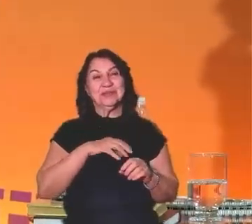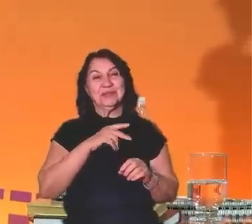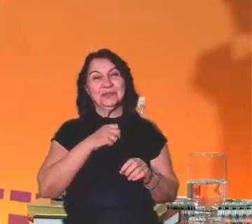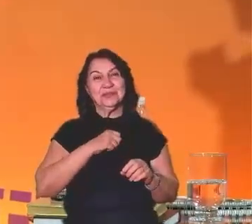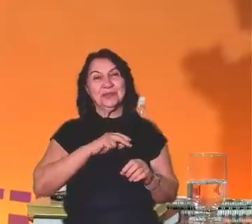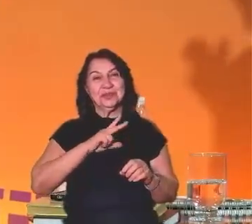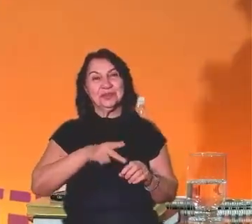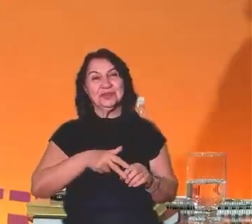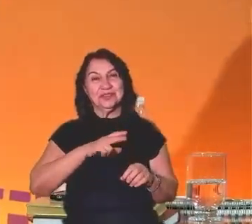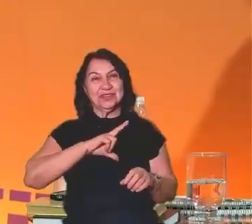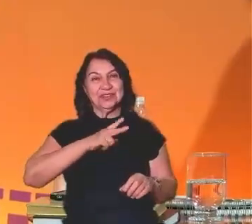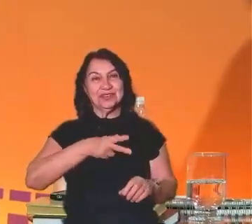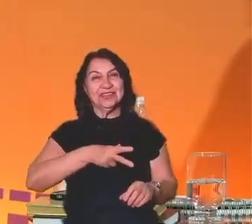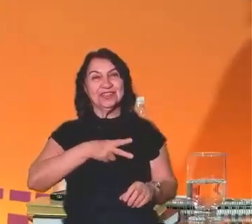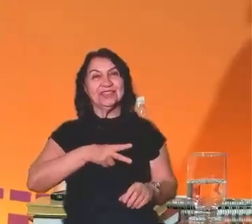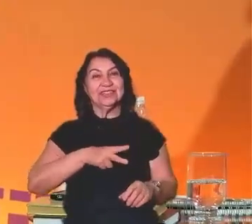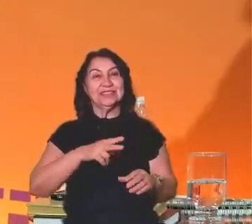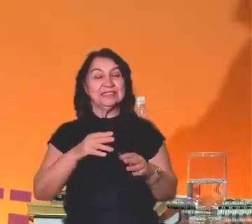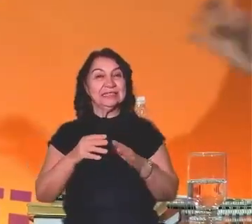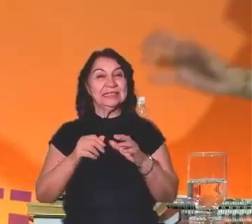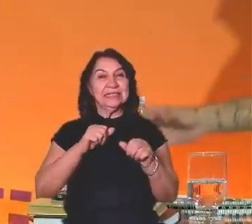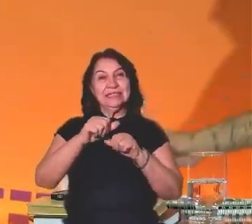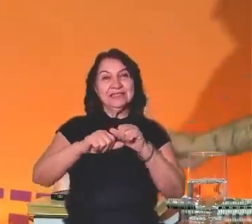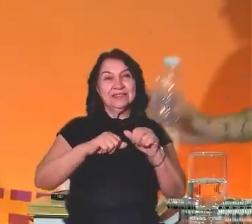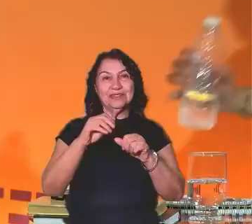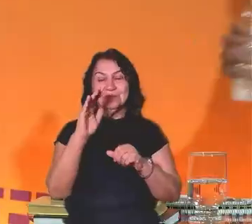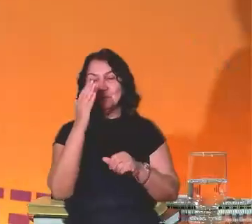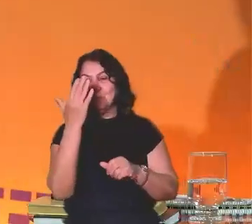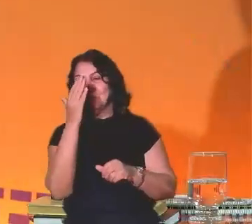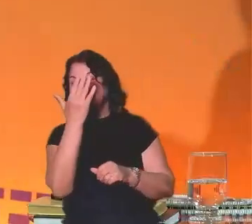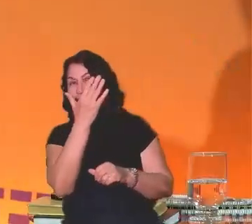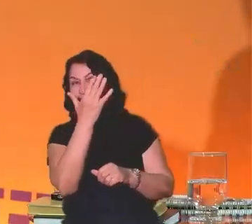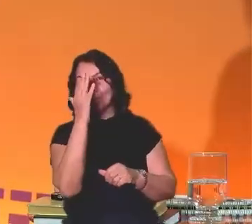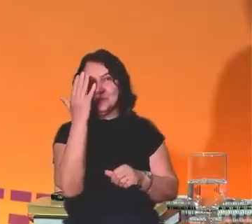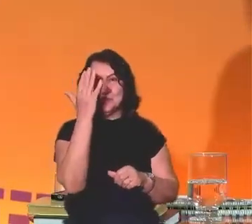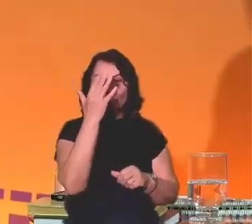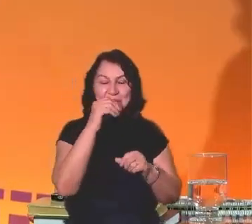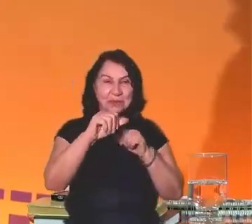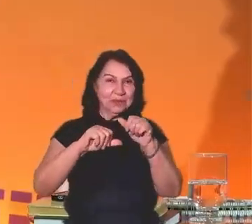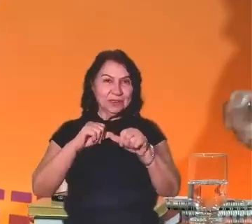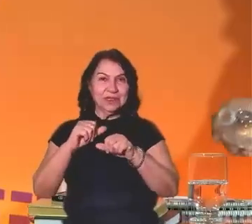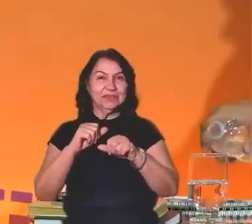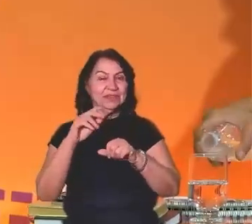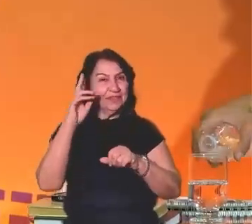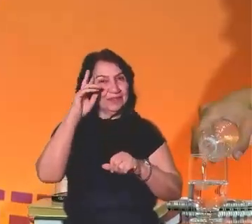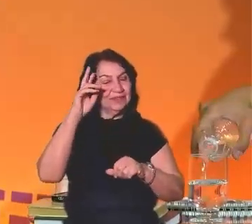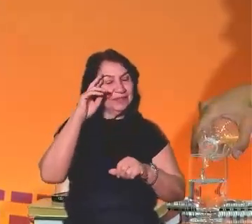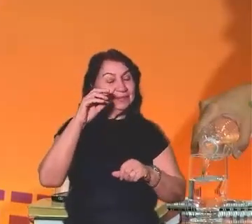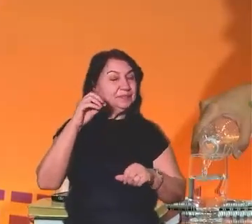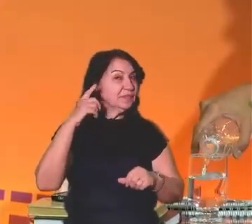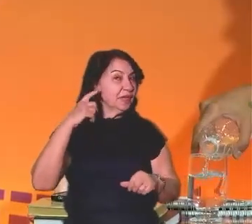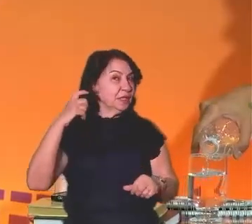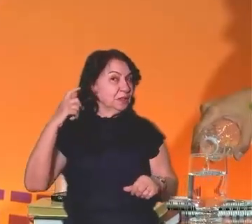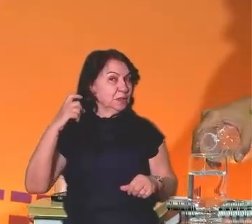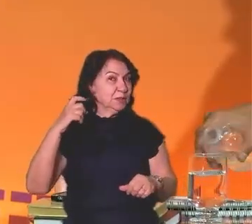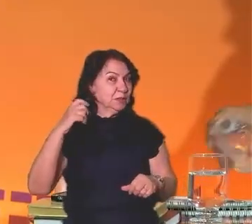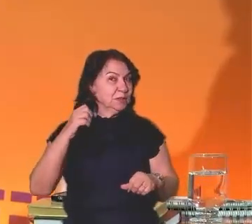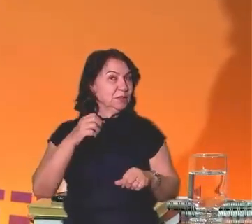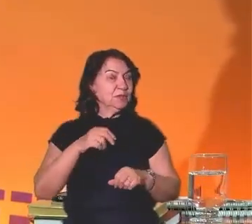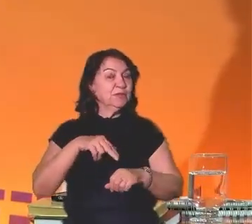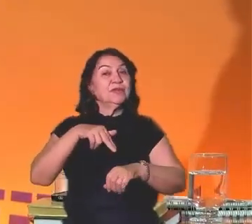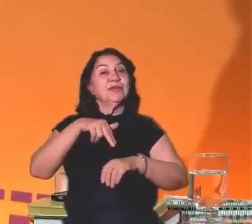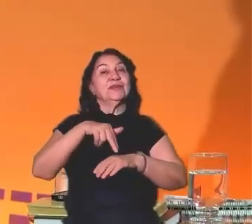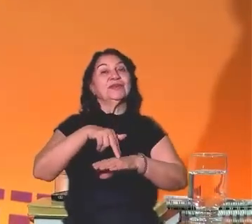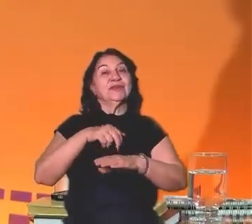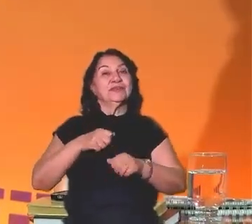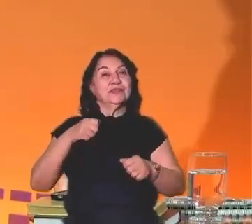índios ficaram trocando espelhos. Não é a única história. E aí, esse som, Adolfo, é o som da